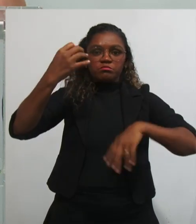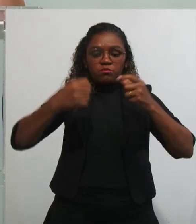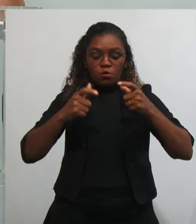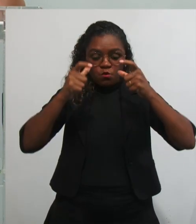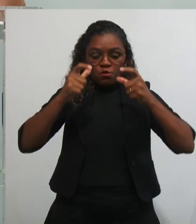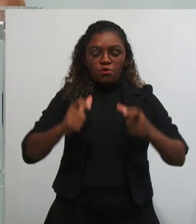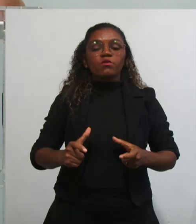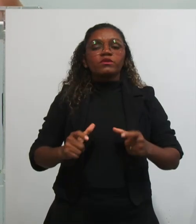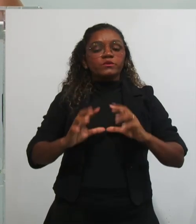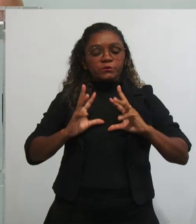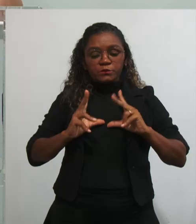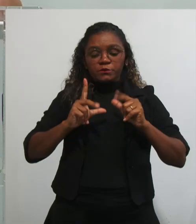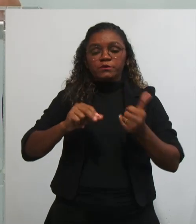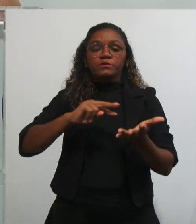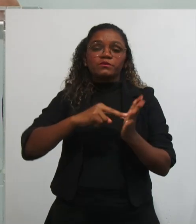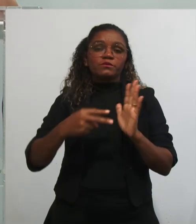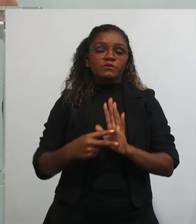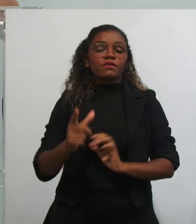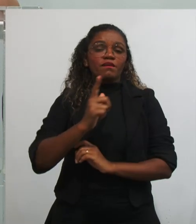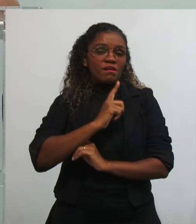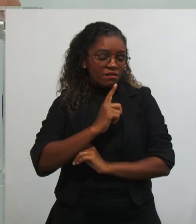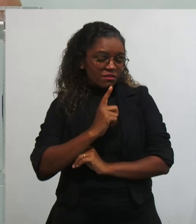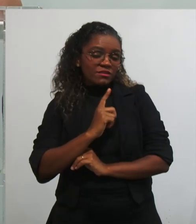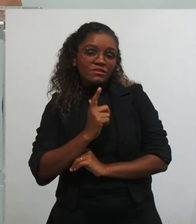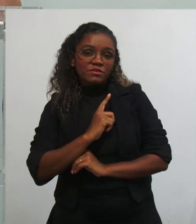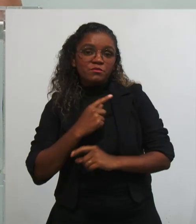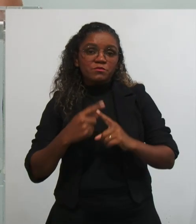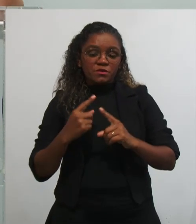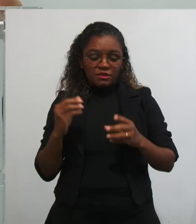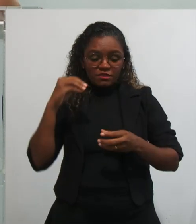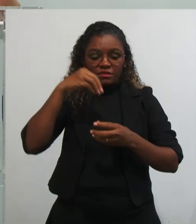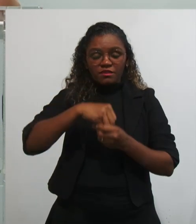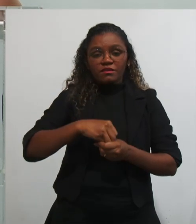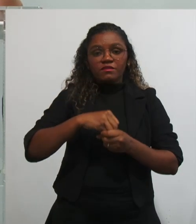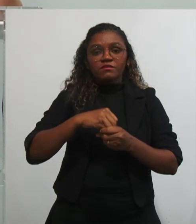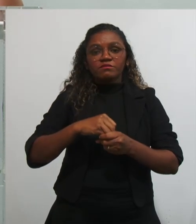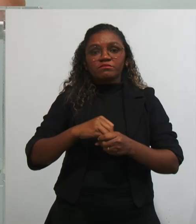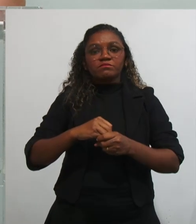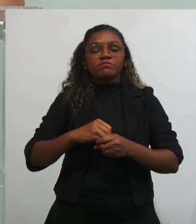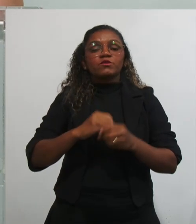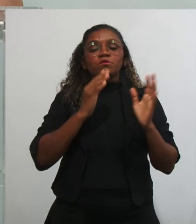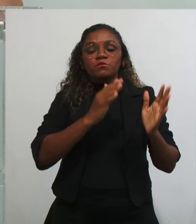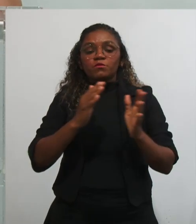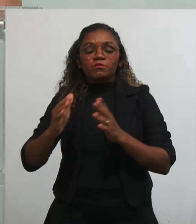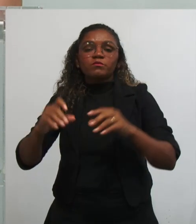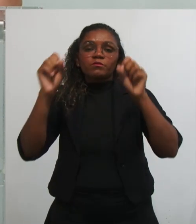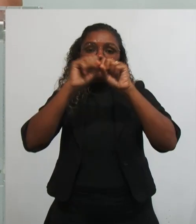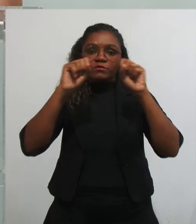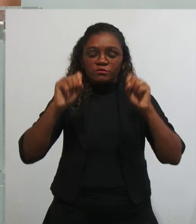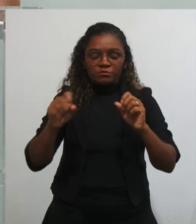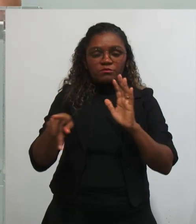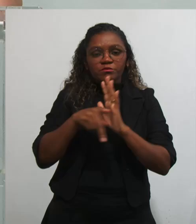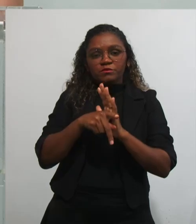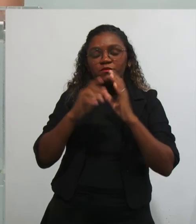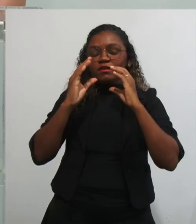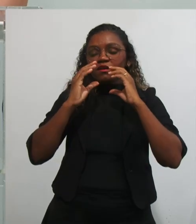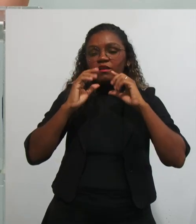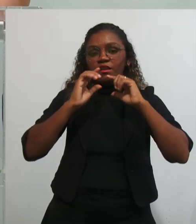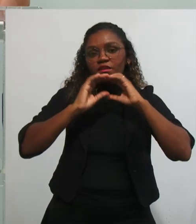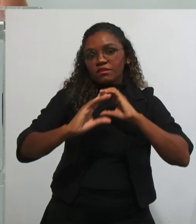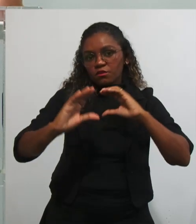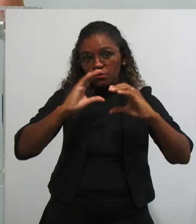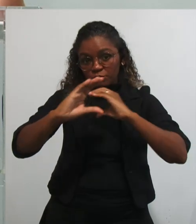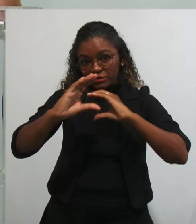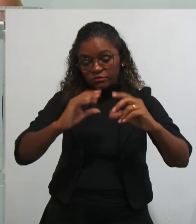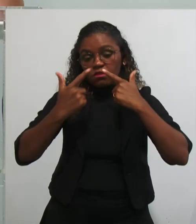é significativo no processo de linguagem. Então, vocês vão levar em conta para construir